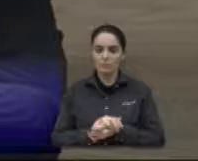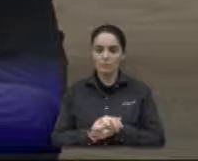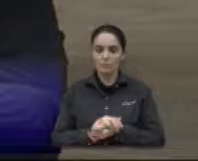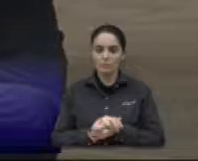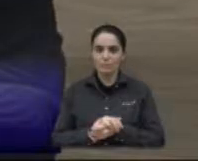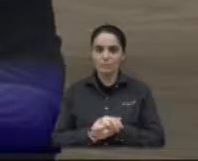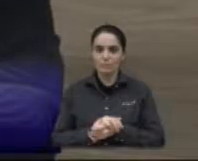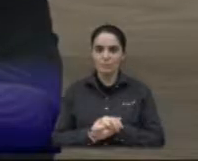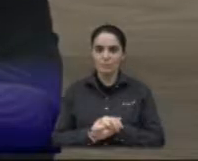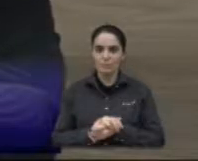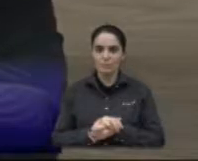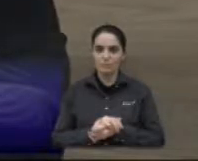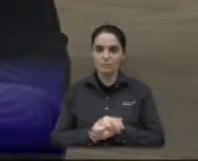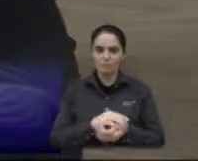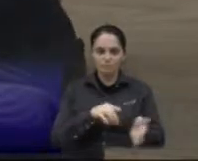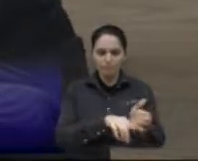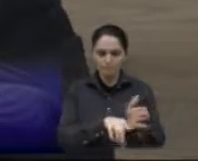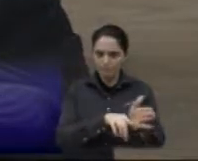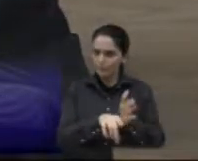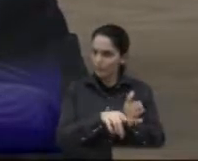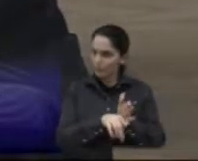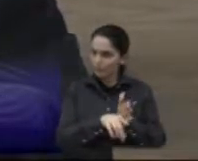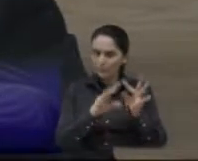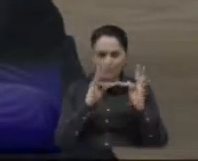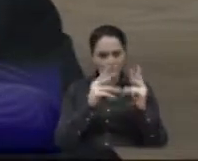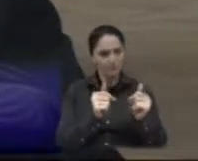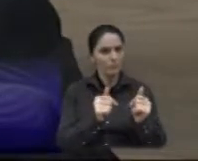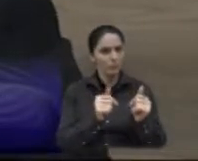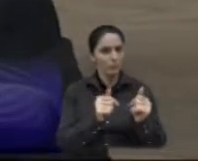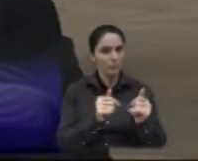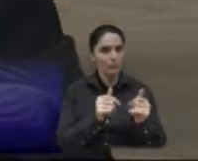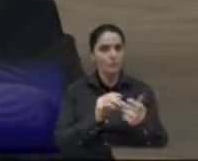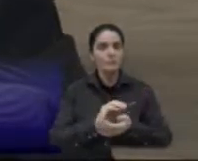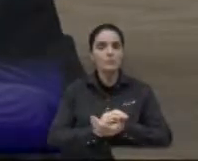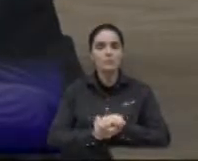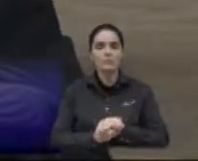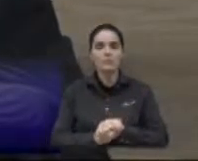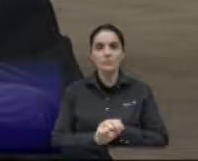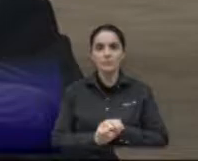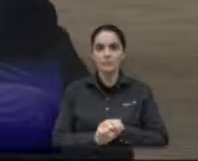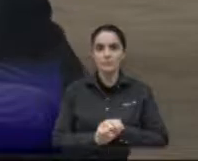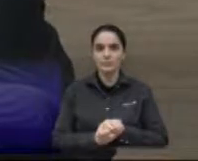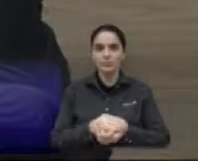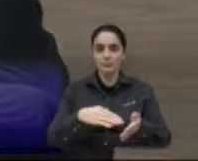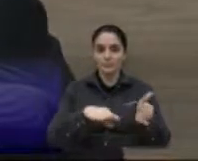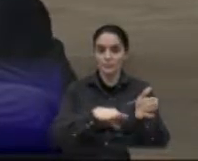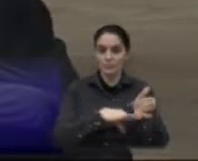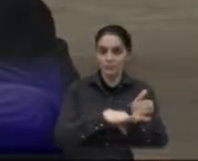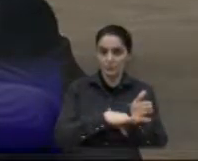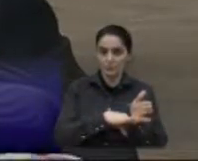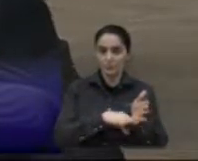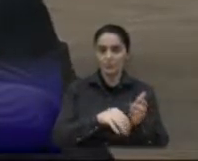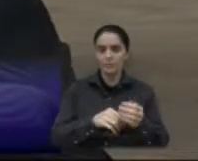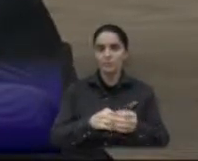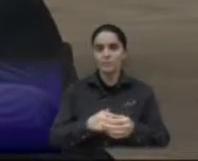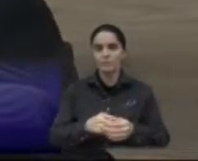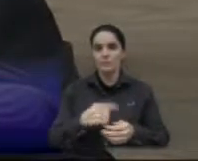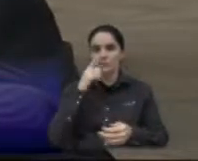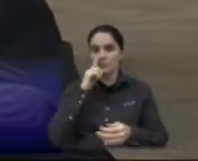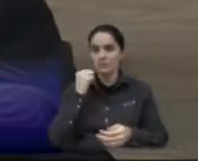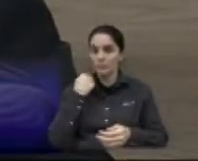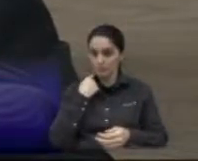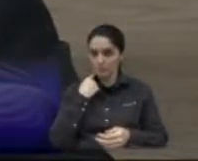pelo estudo de todos eles e chegou até ao meu conhecimento que